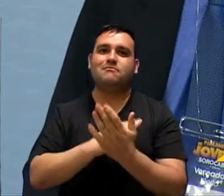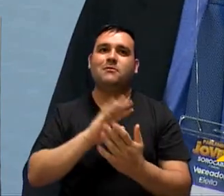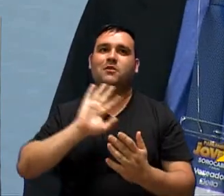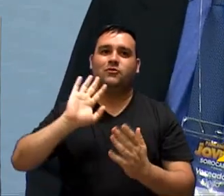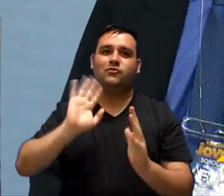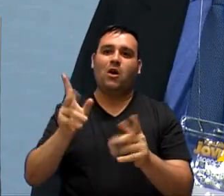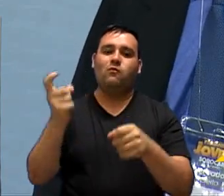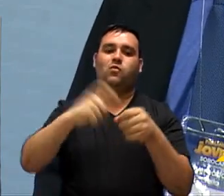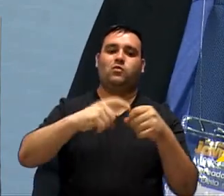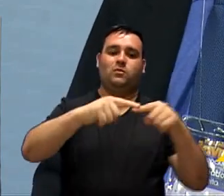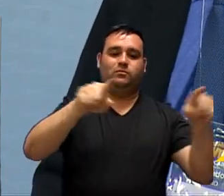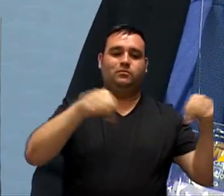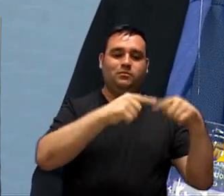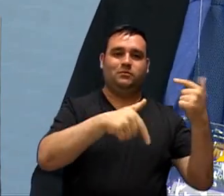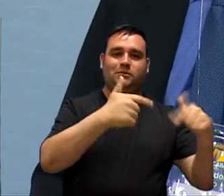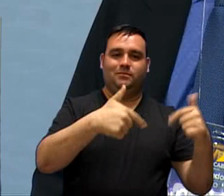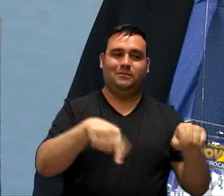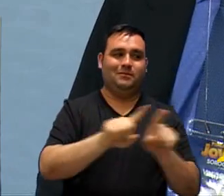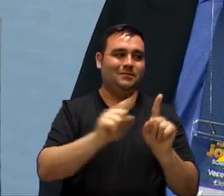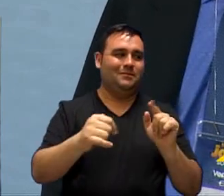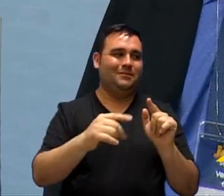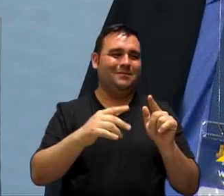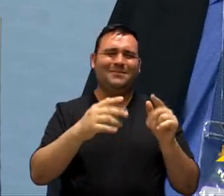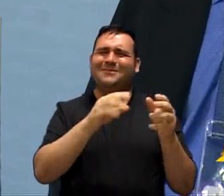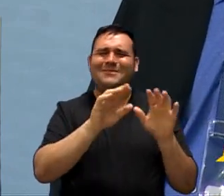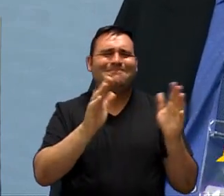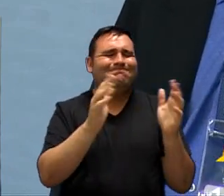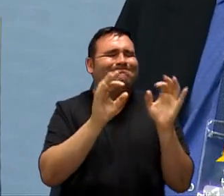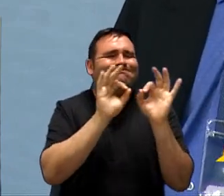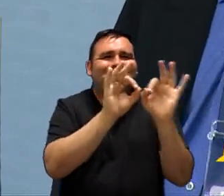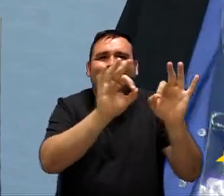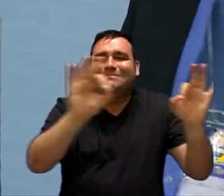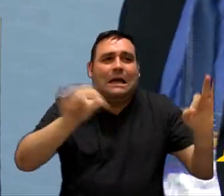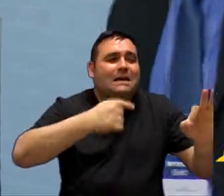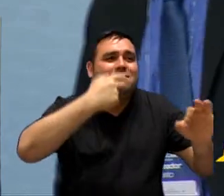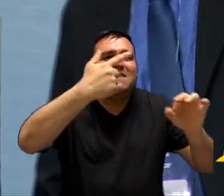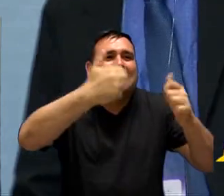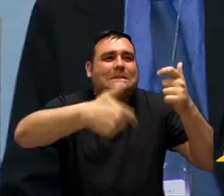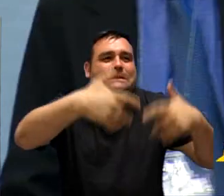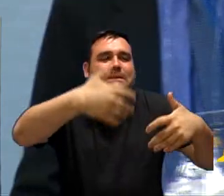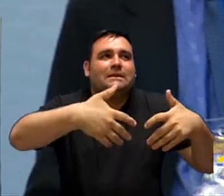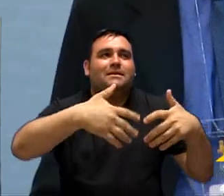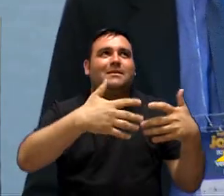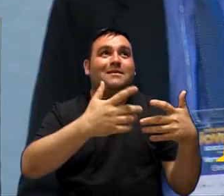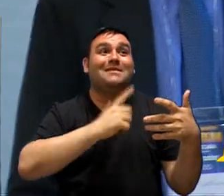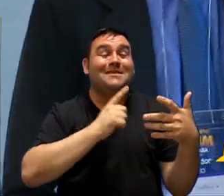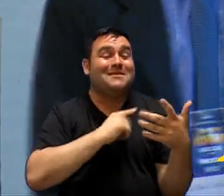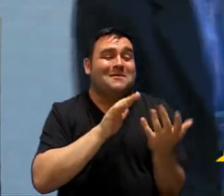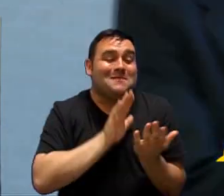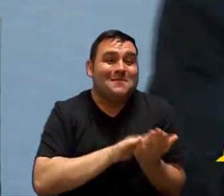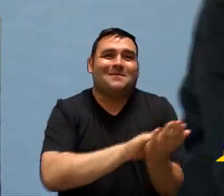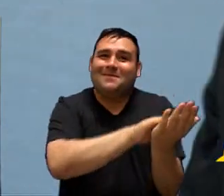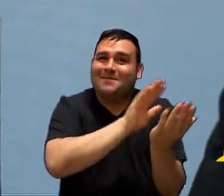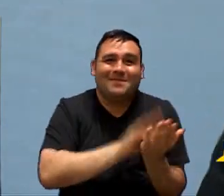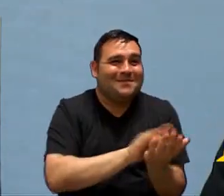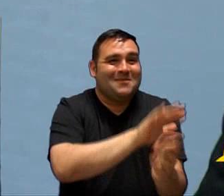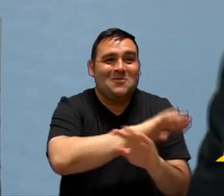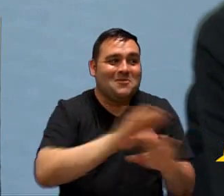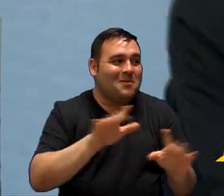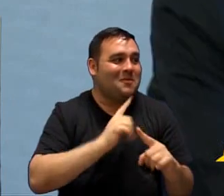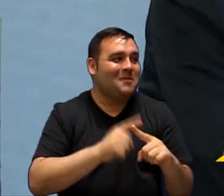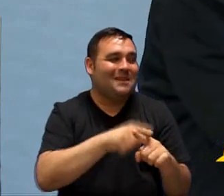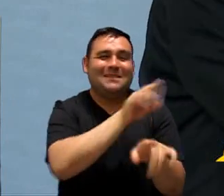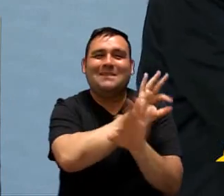o gabinete, mas eles deram um... Nossa, são incríveis, não tenho nada para falar deles, nada não. Tenho só coisa boa para falar, que eles